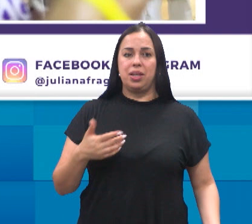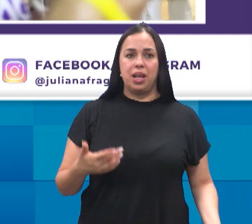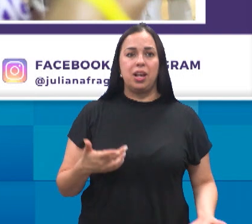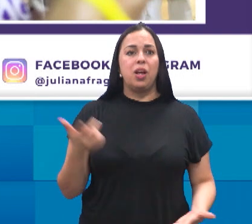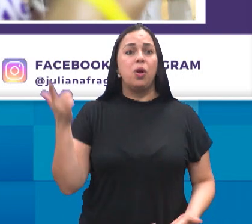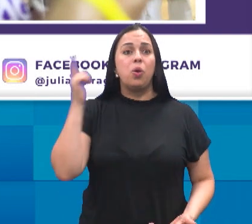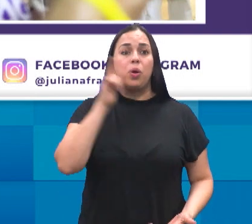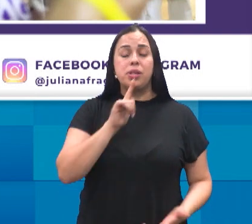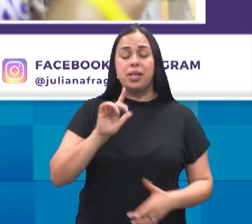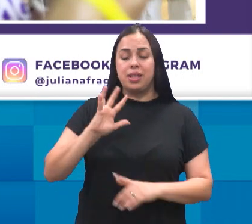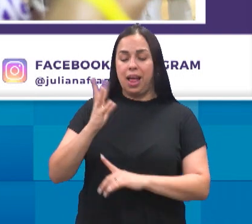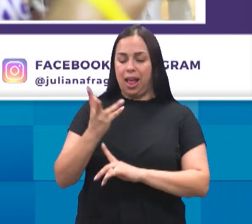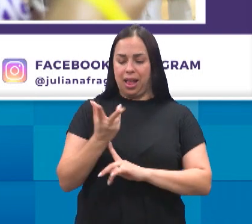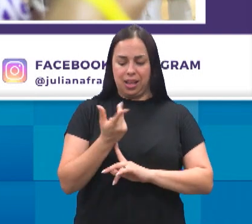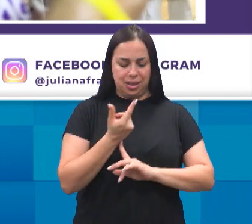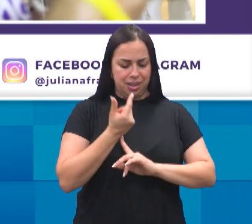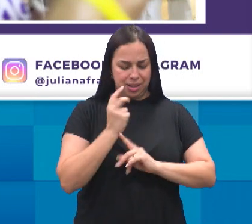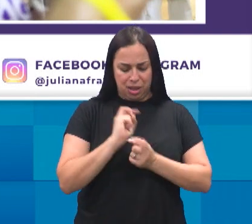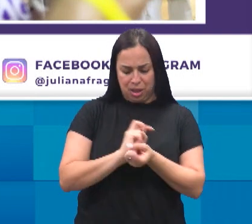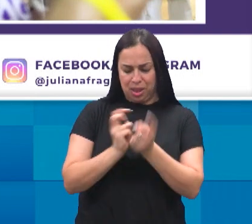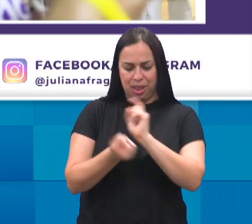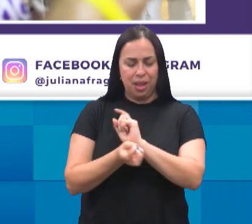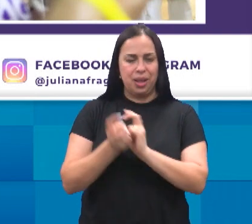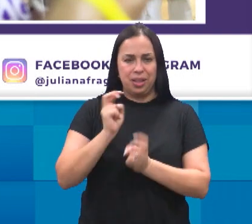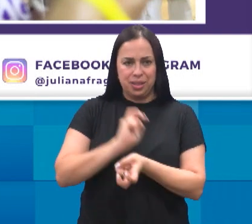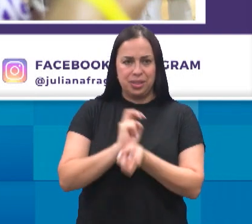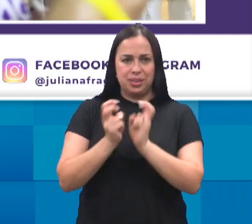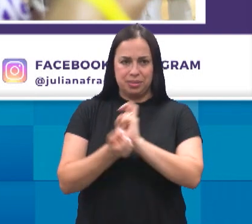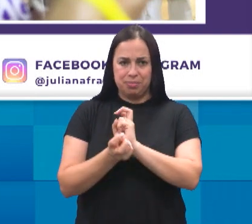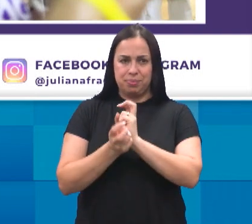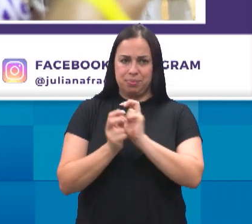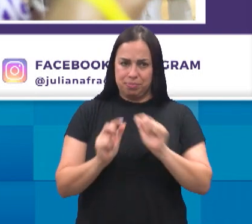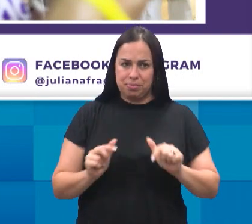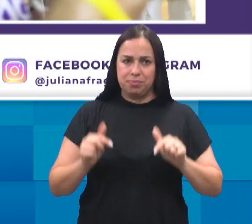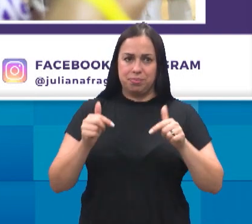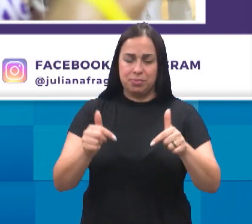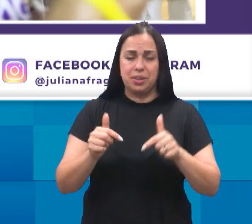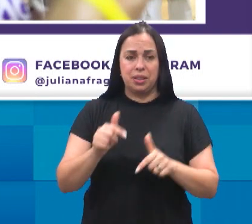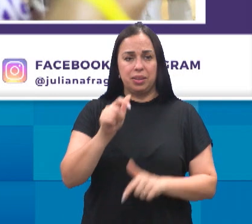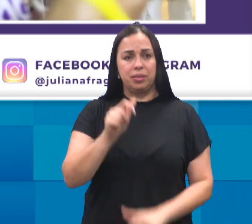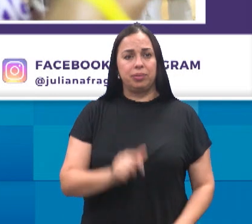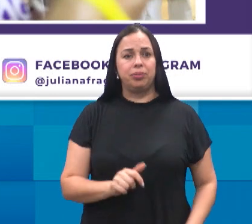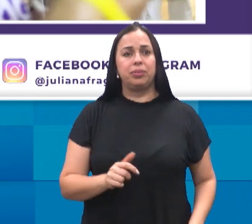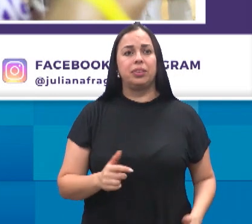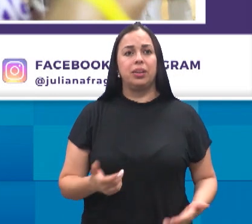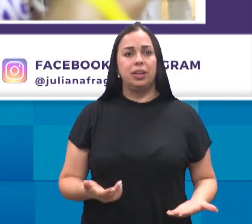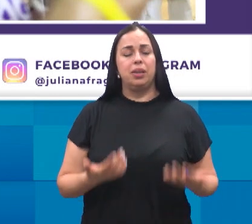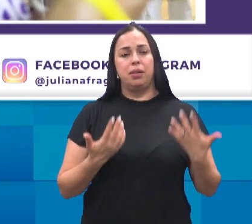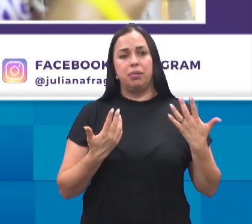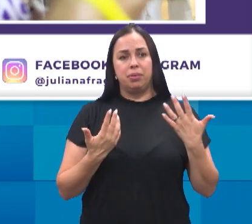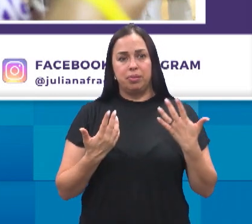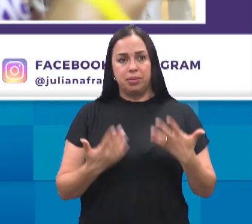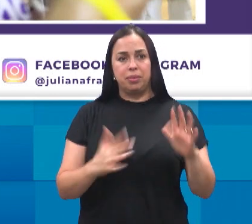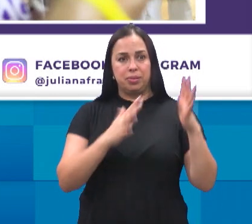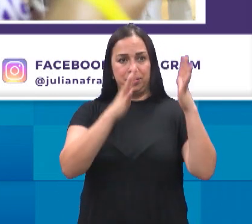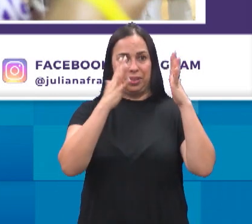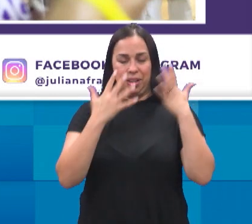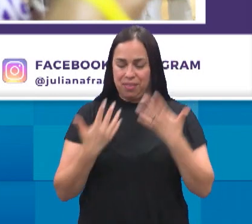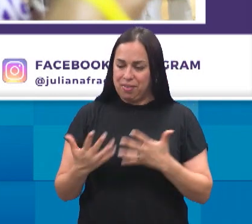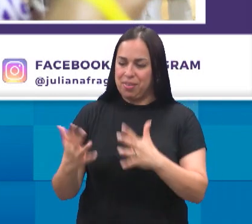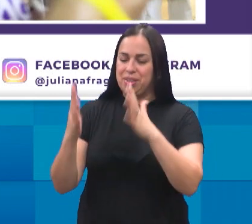sua arte em praticar e vivenciar capoeira em uma história de vida. Viva a história do Brasil, viva a capoeira,